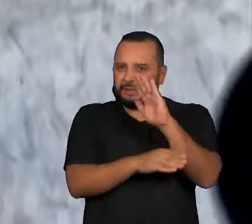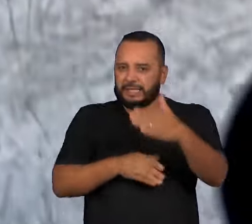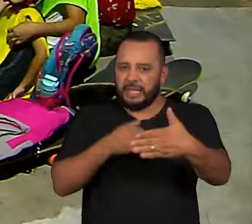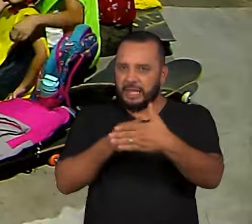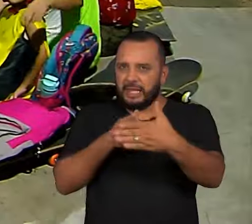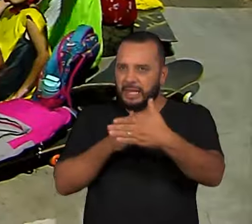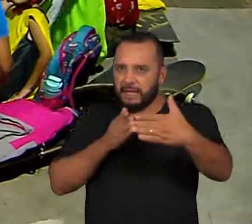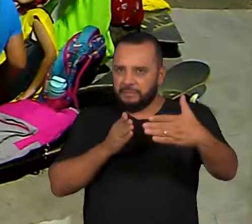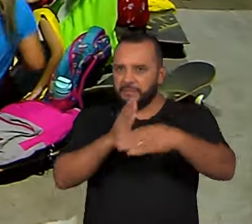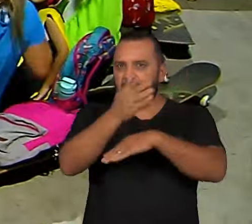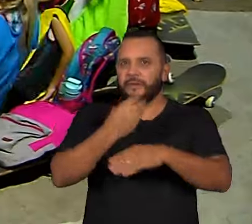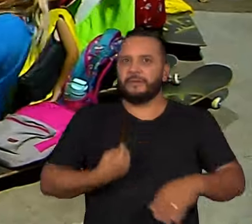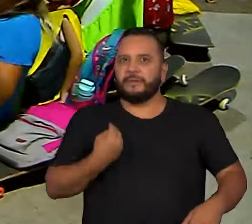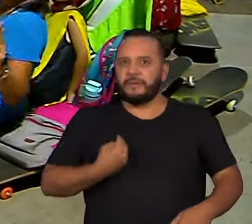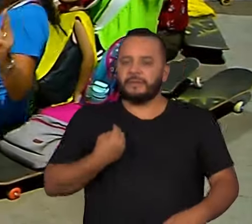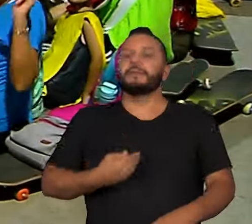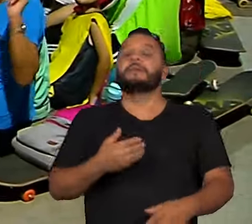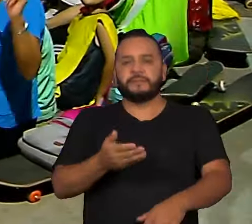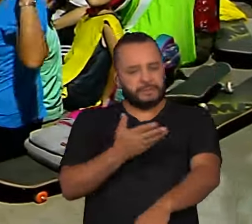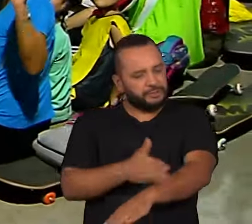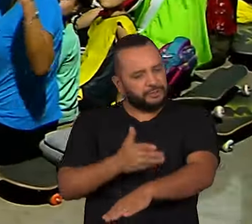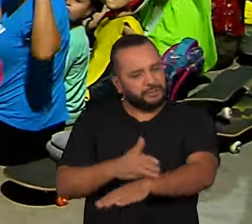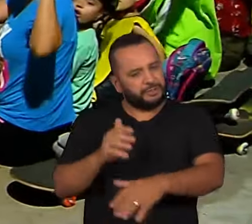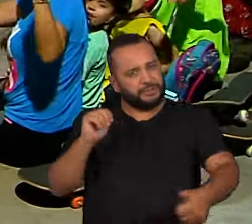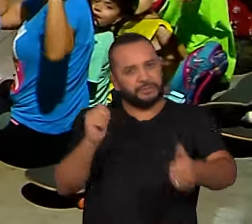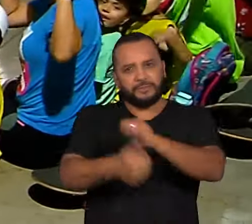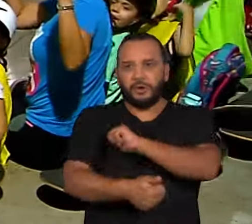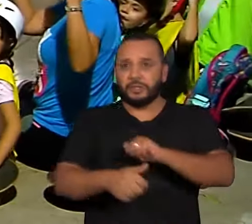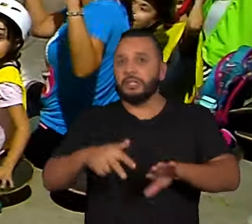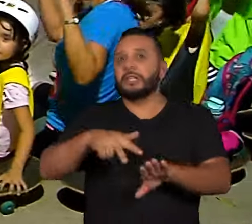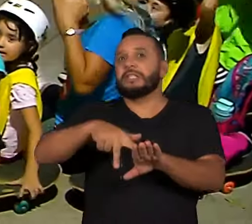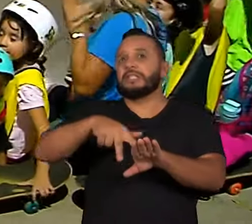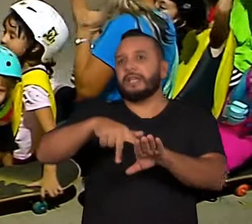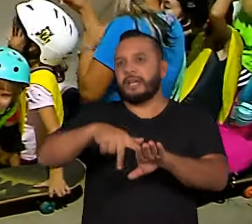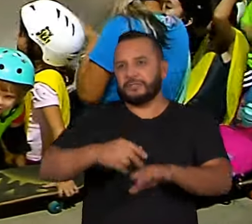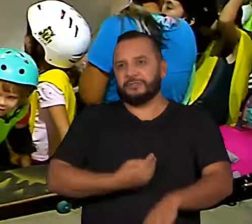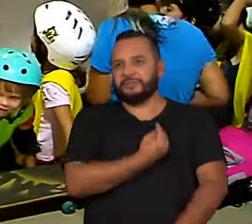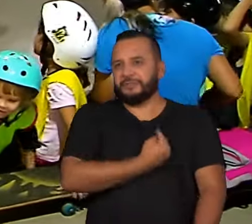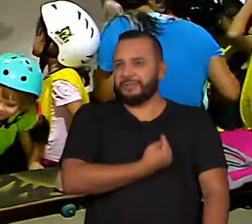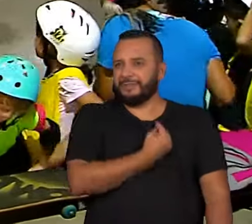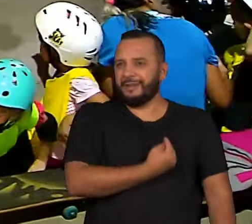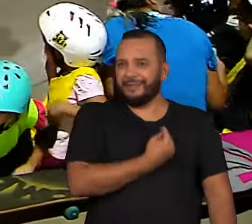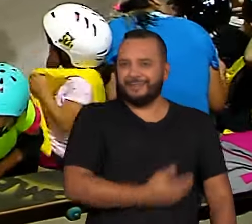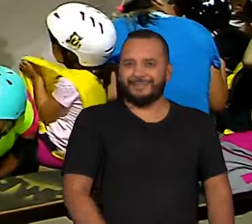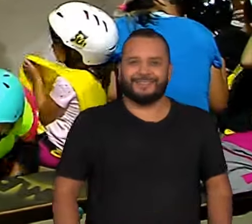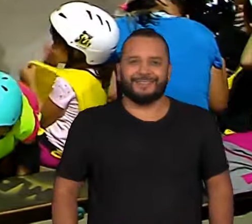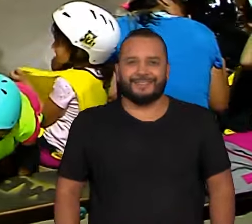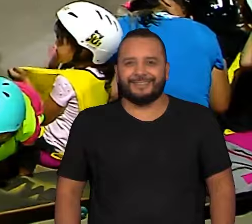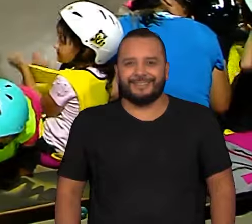vida. Pratique esporte! Demorou, skate é vida!